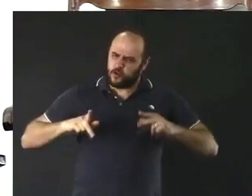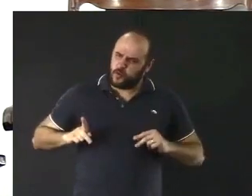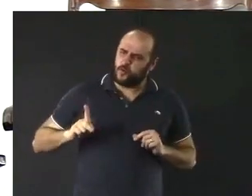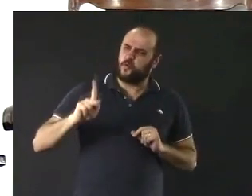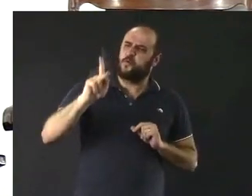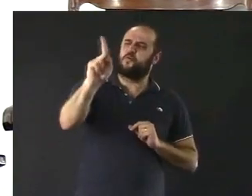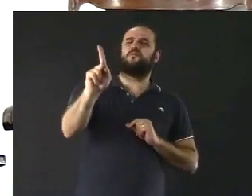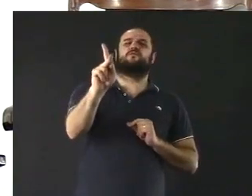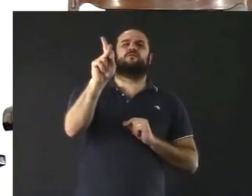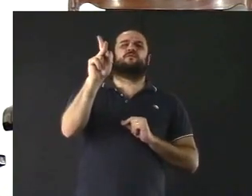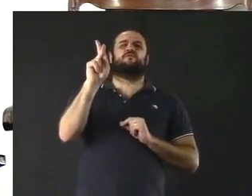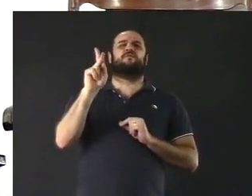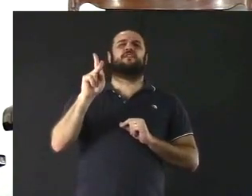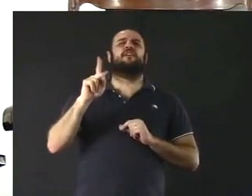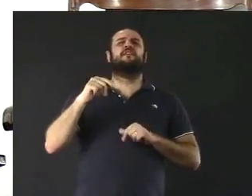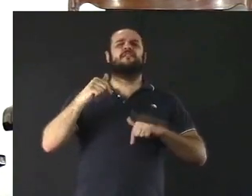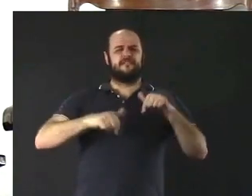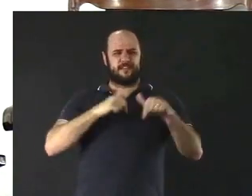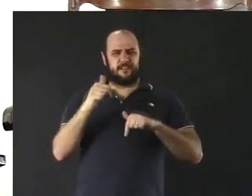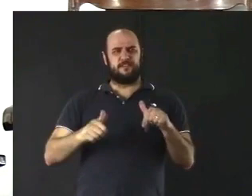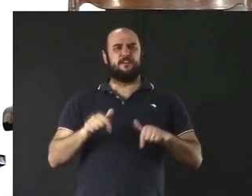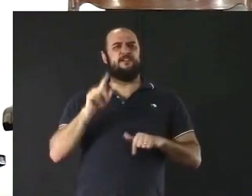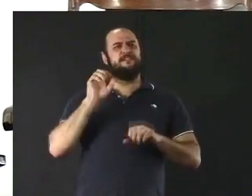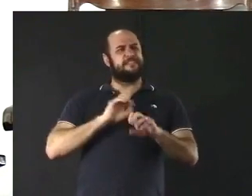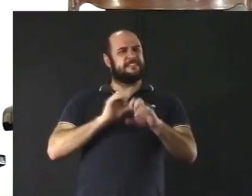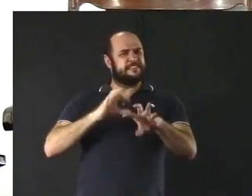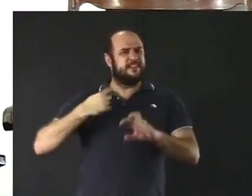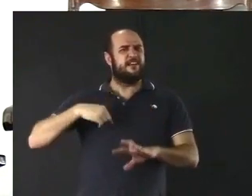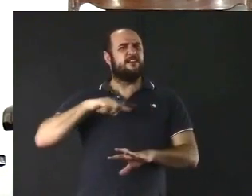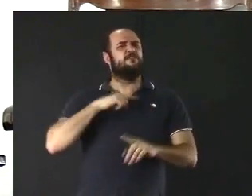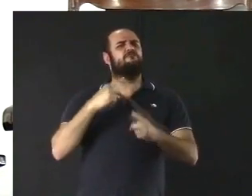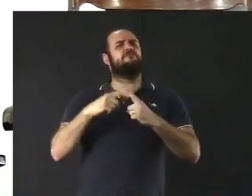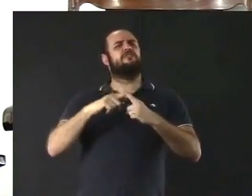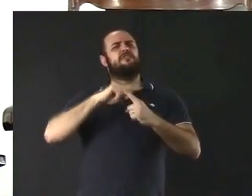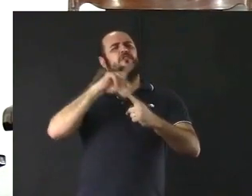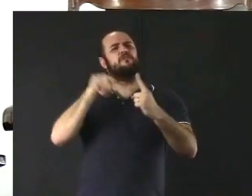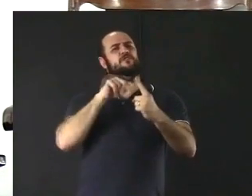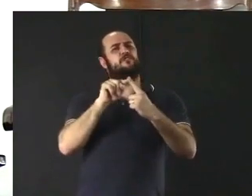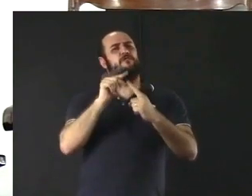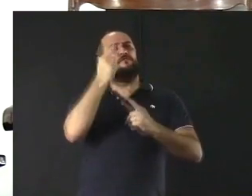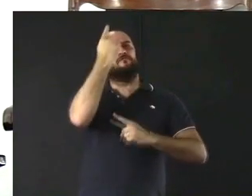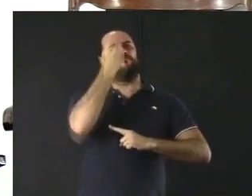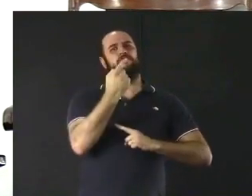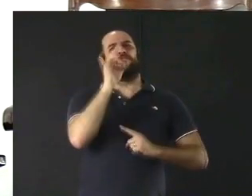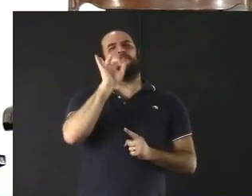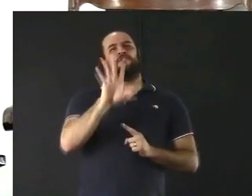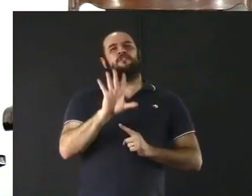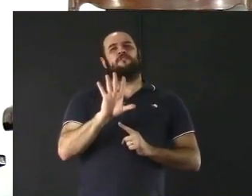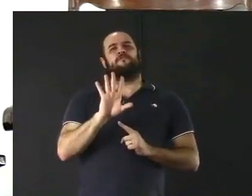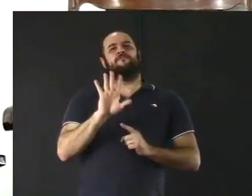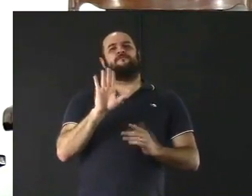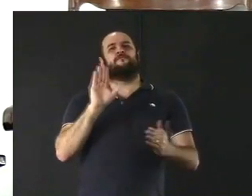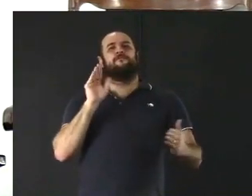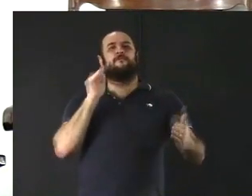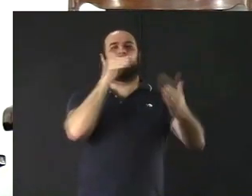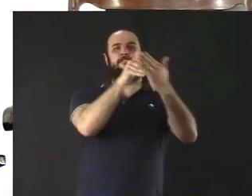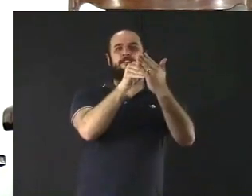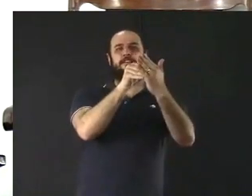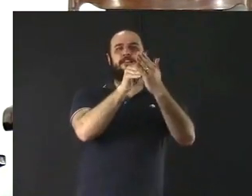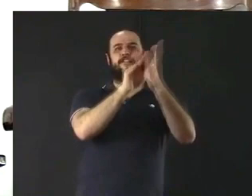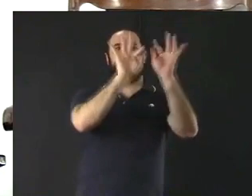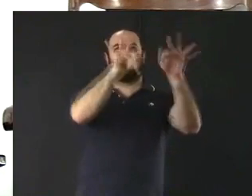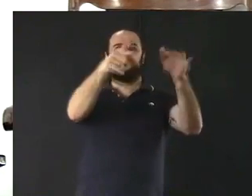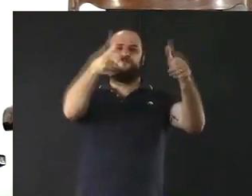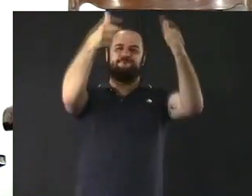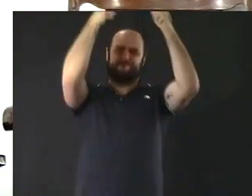nessa carreira que nos está proposta, porque o objetivo é um só: completar e receber a coroa